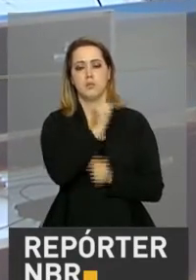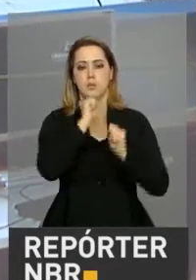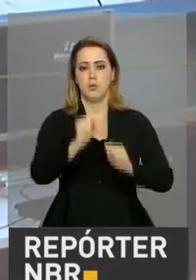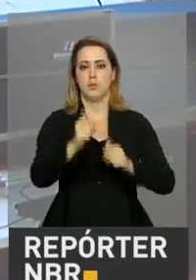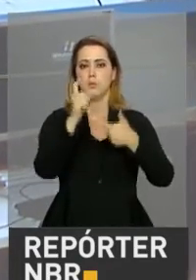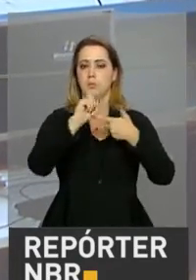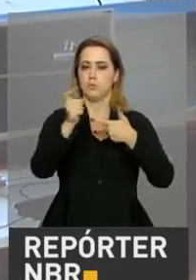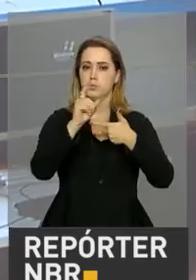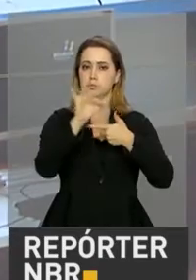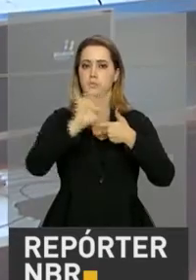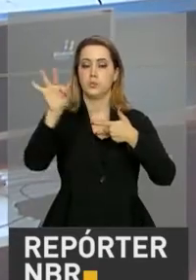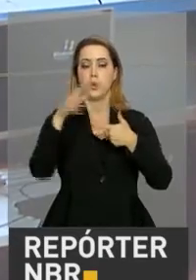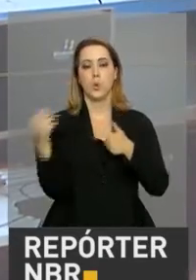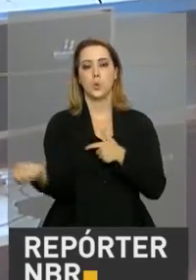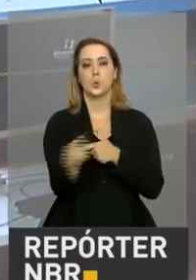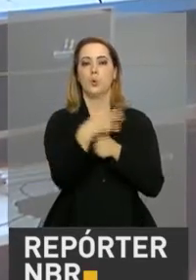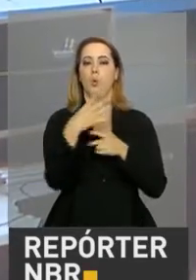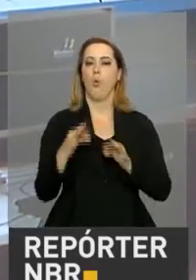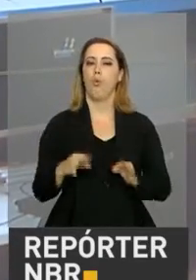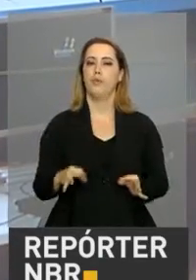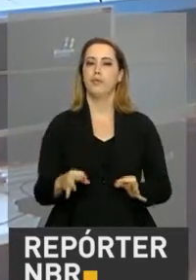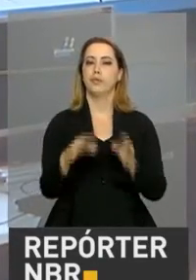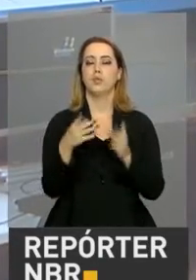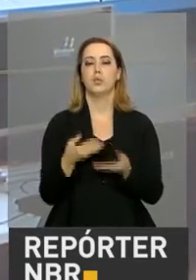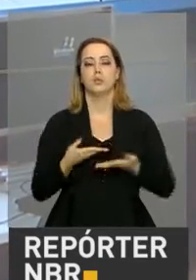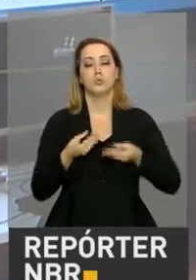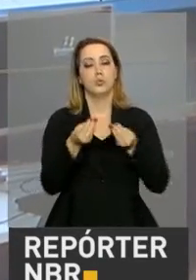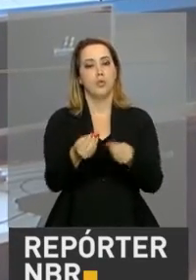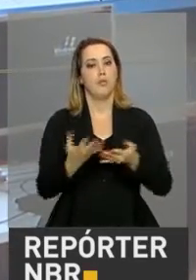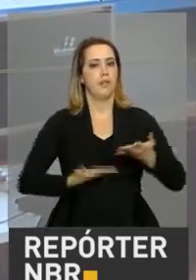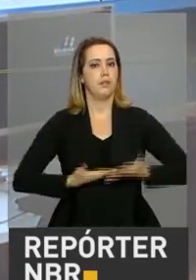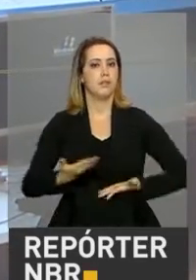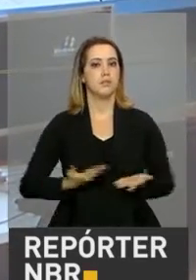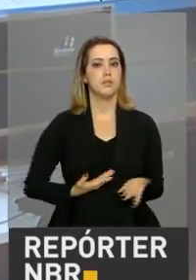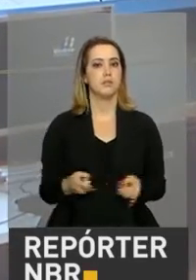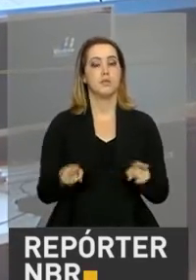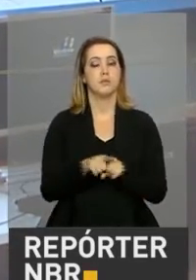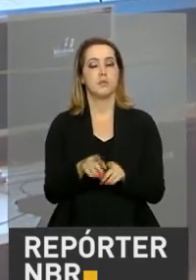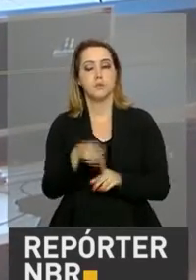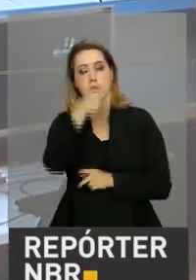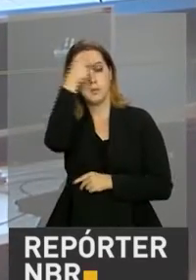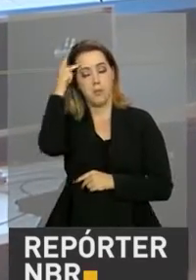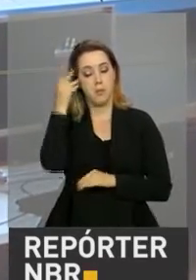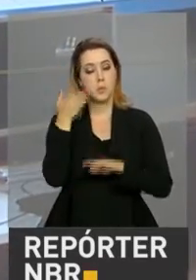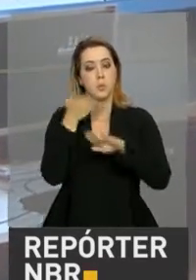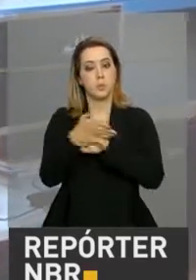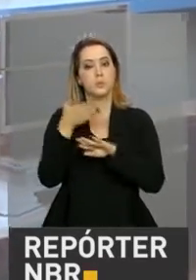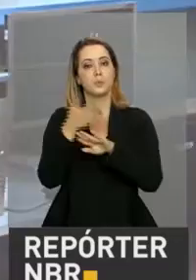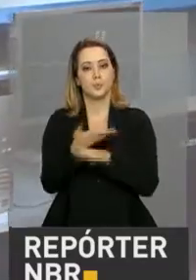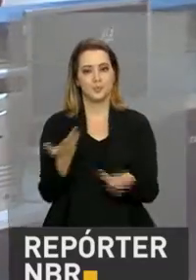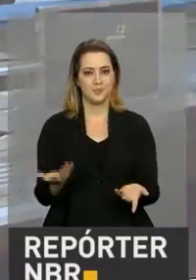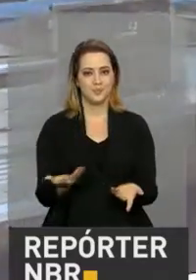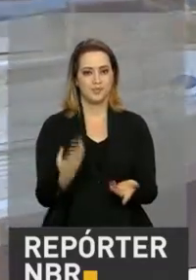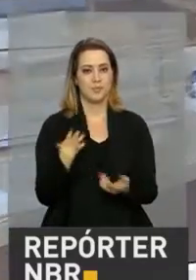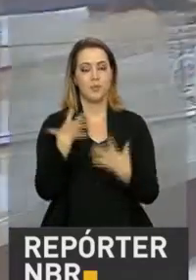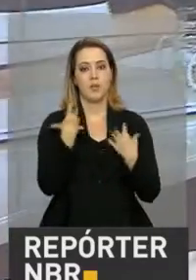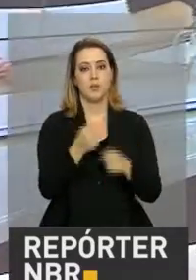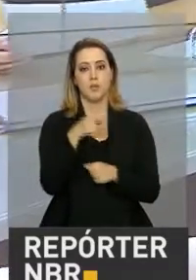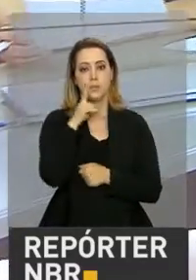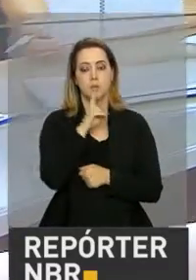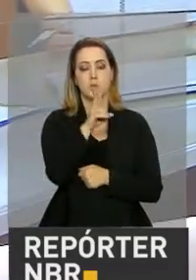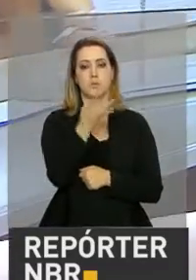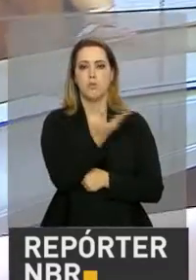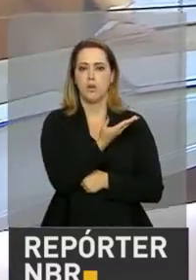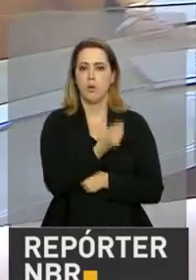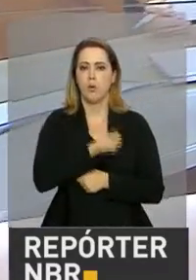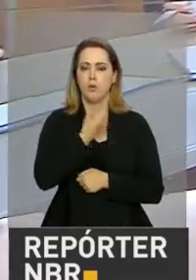estão com o formato mais dinâmico com prestação de serviços que a participação do ouvinte a gente vai então acompanhar ao vivo agora um pouco